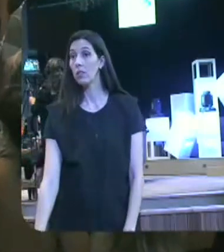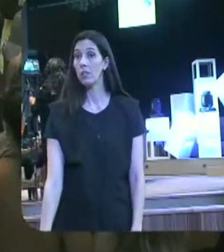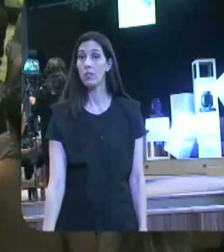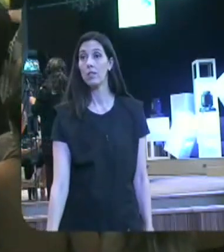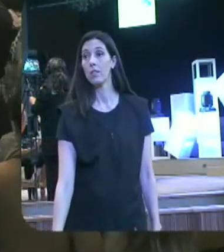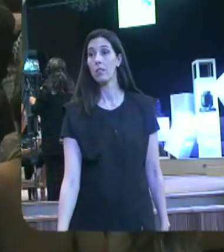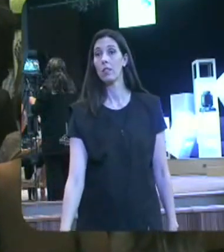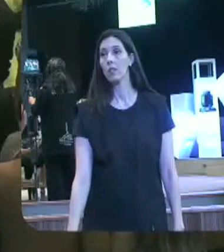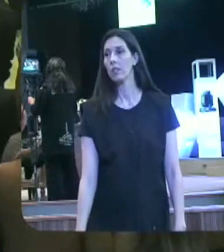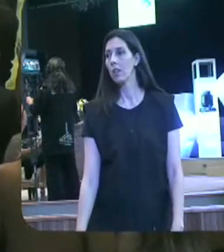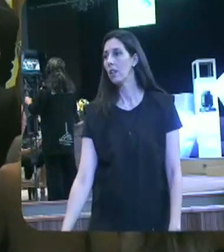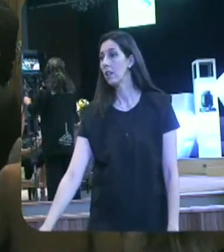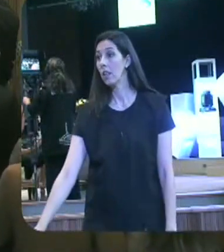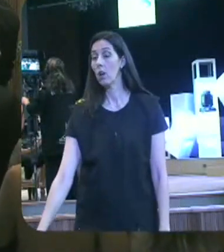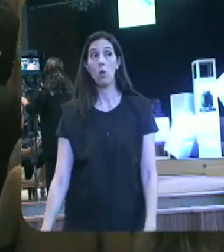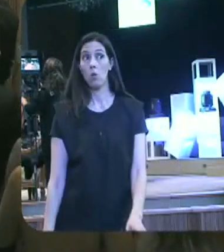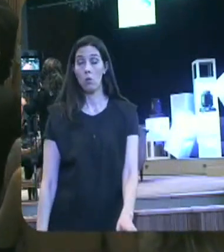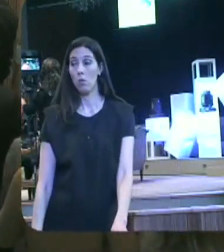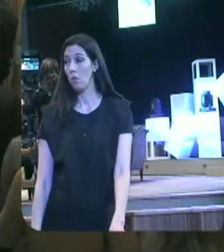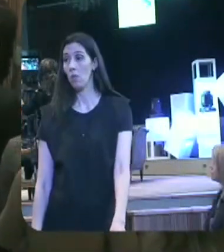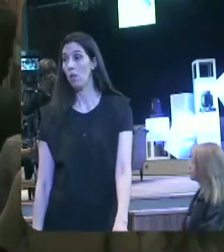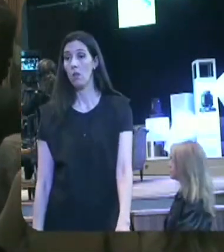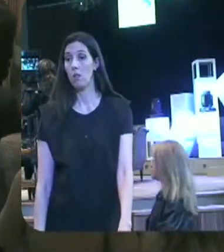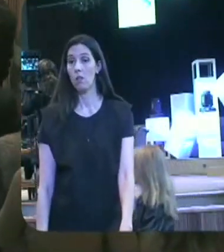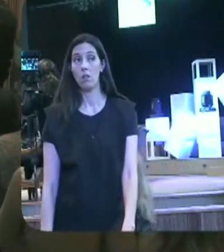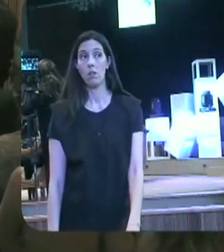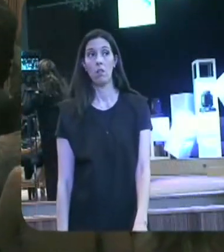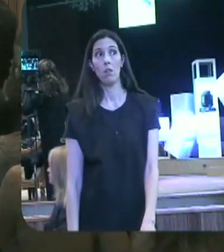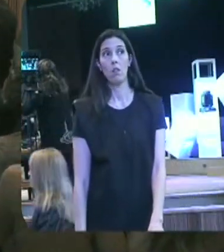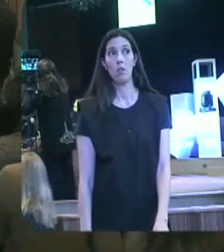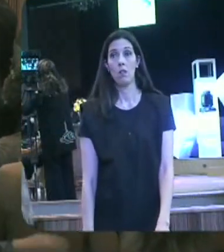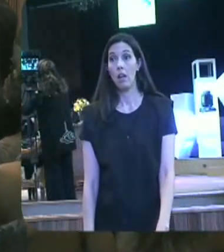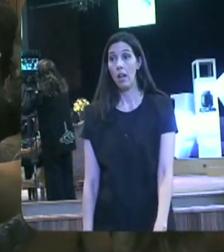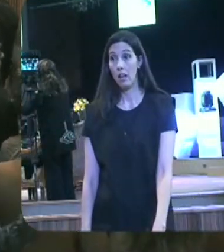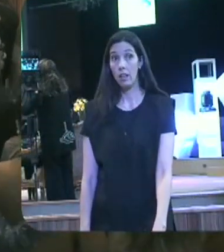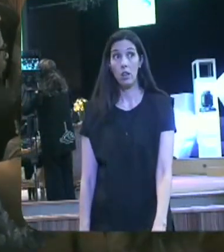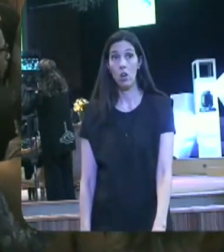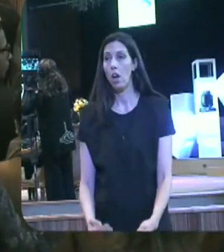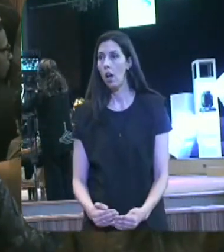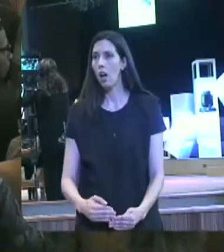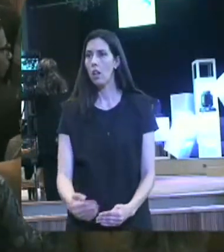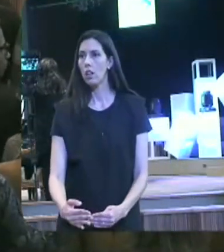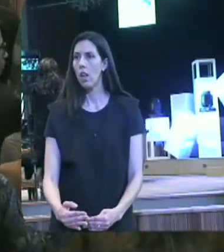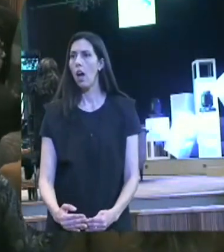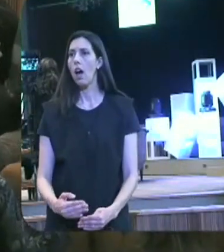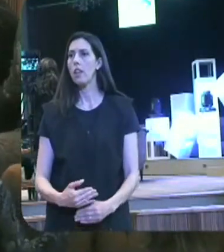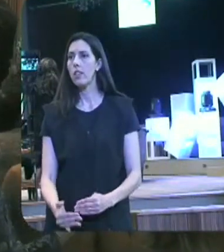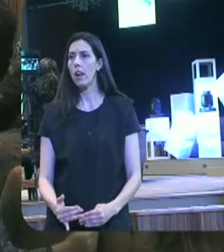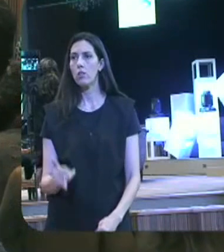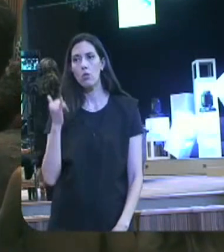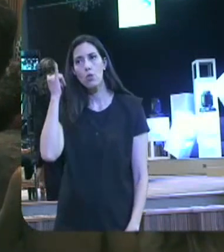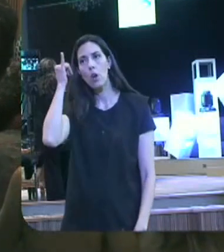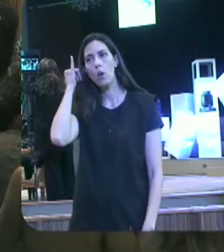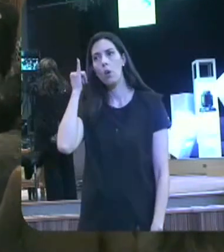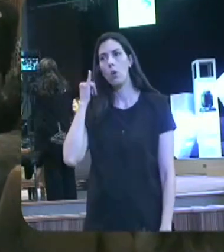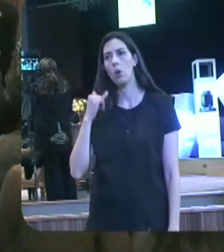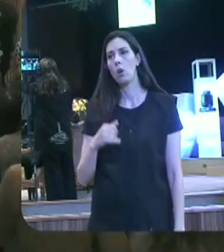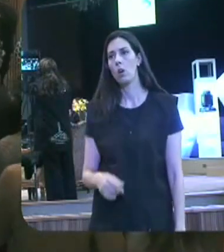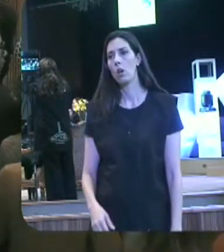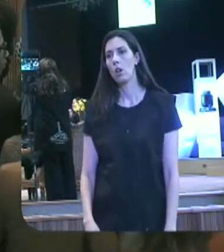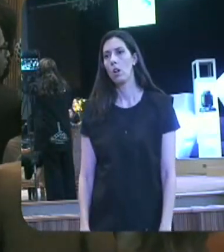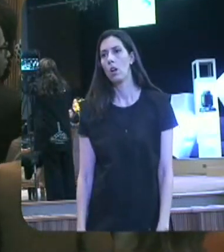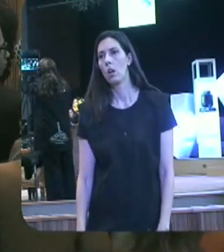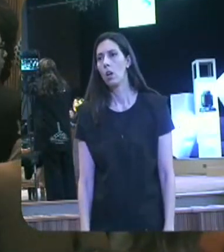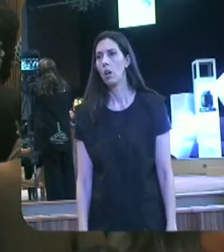Quero ser como criança. Olha que coisa linda. Te